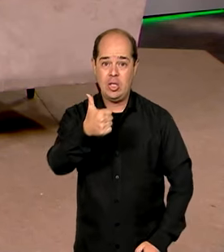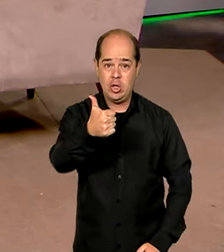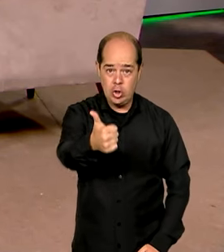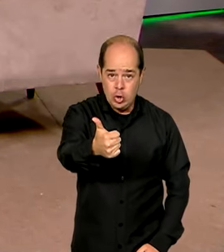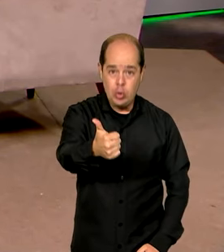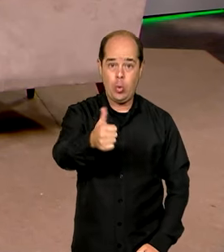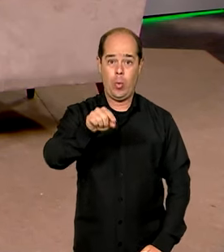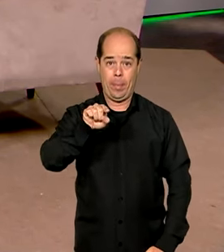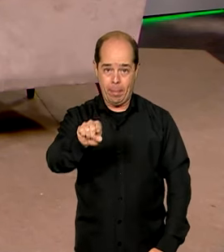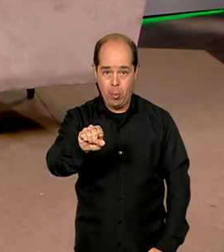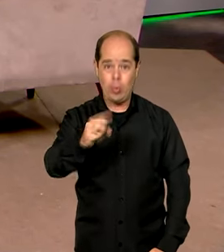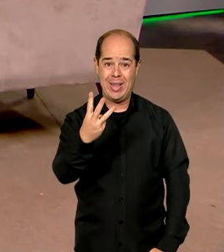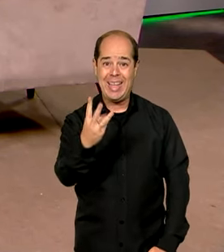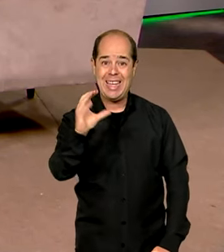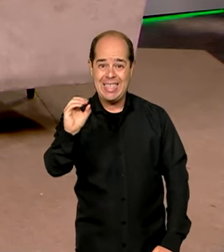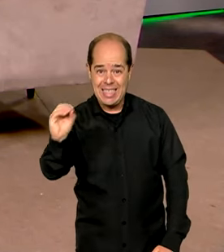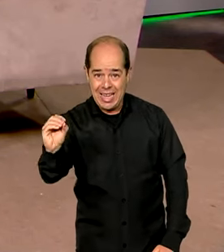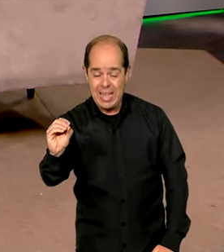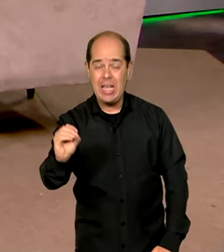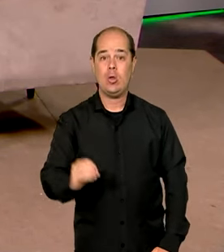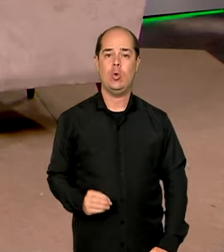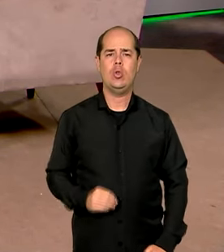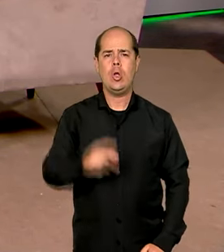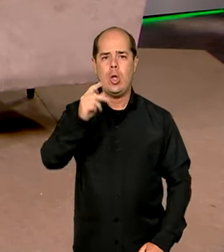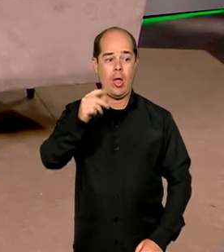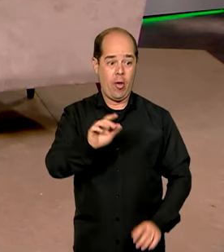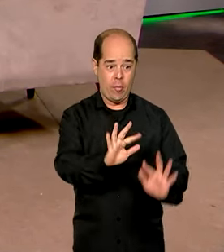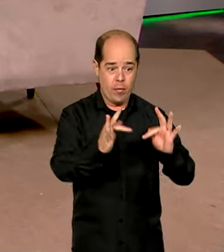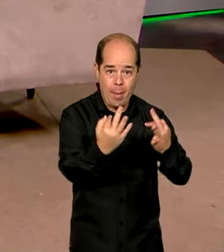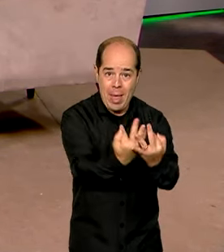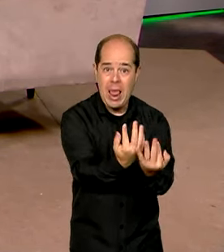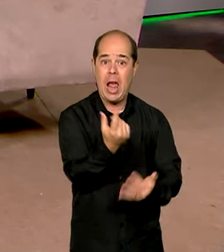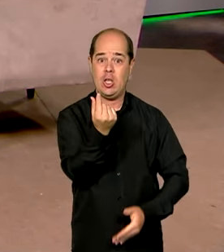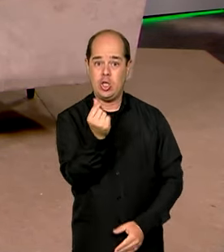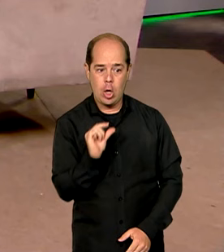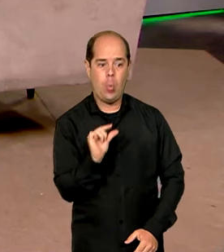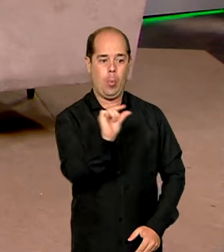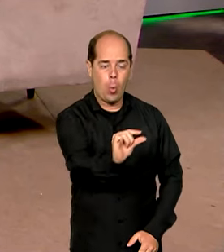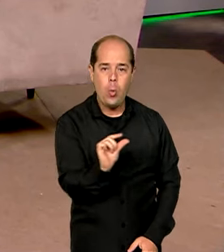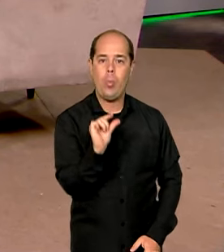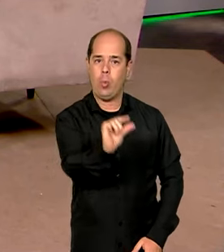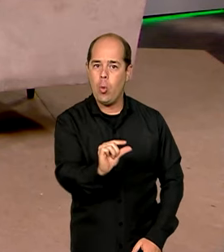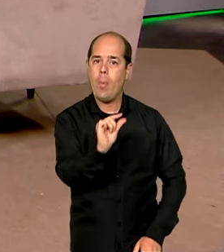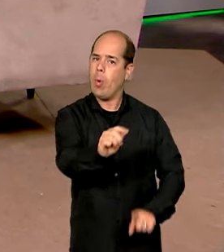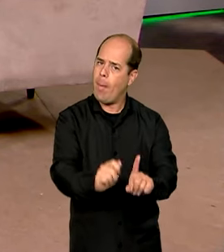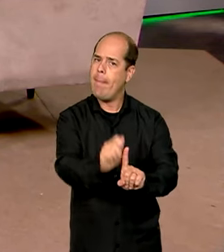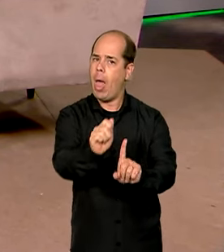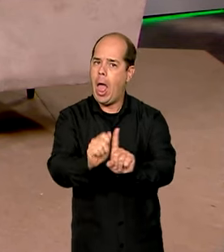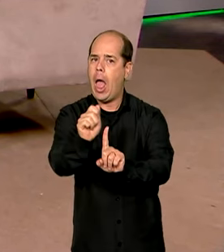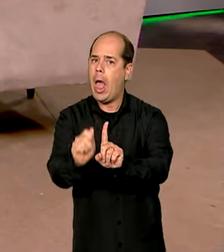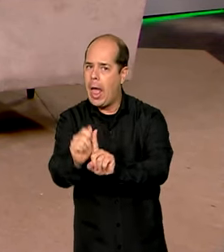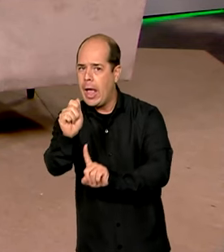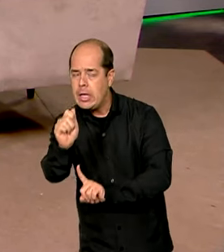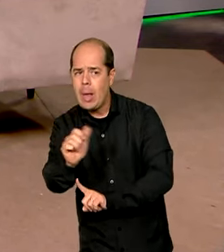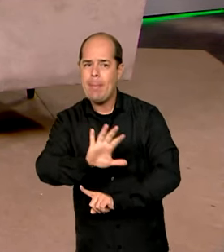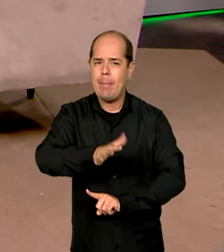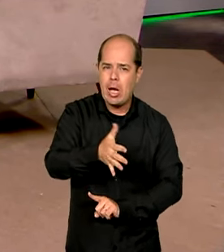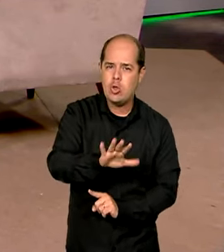300 mil famílias que recebem todo mês ali o benefício, que na média tem ficado em torno